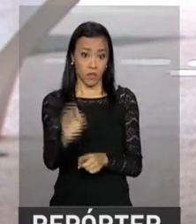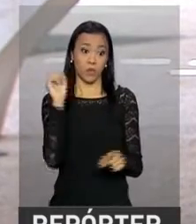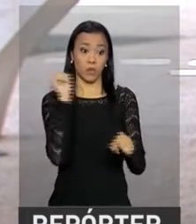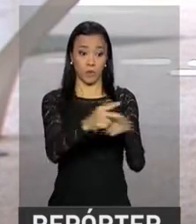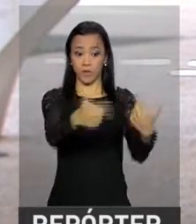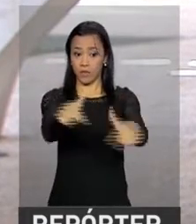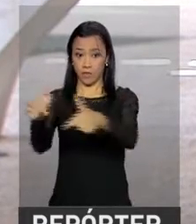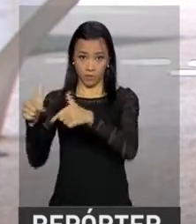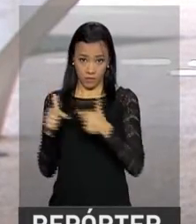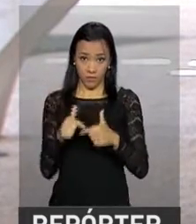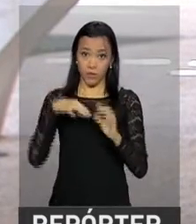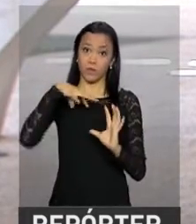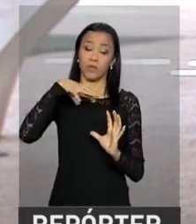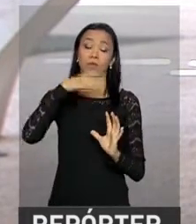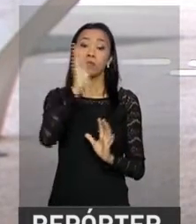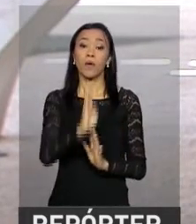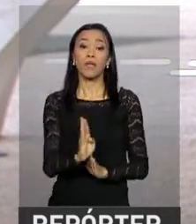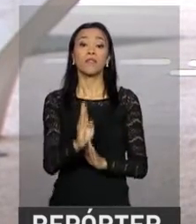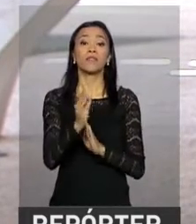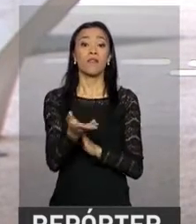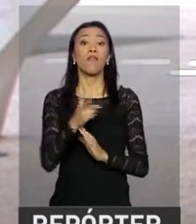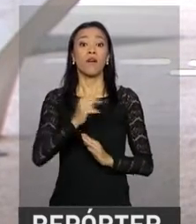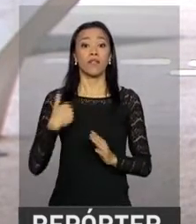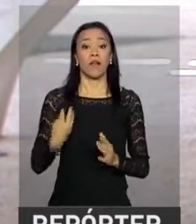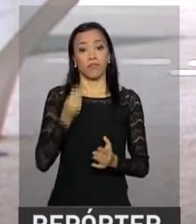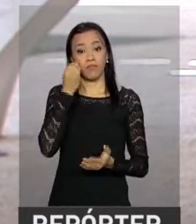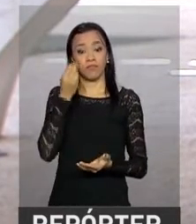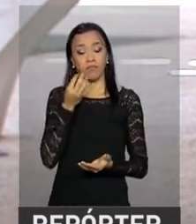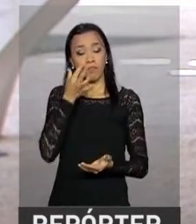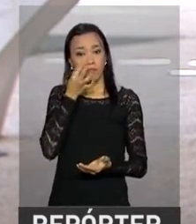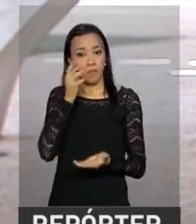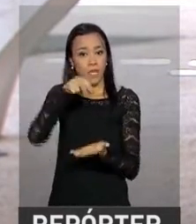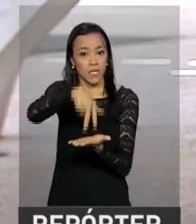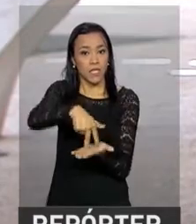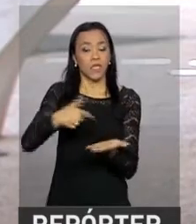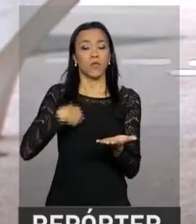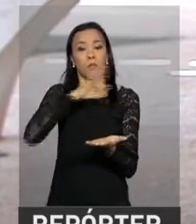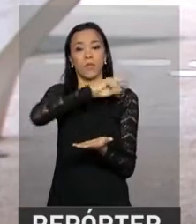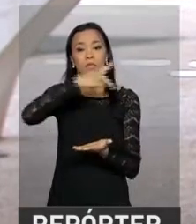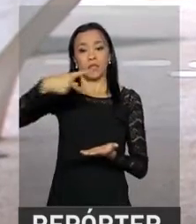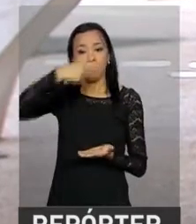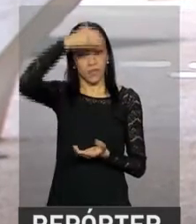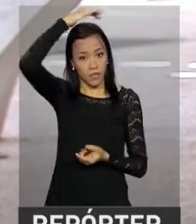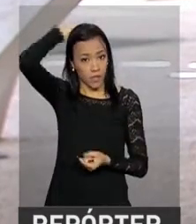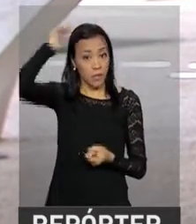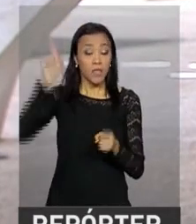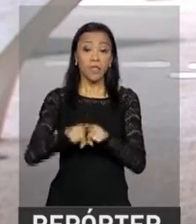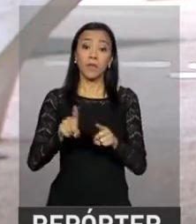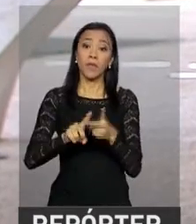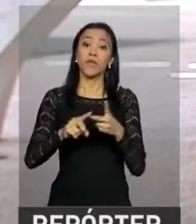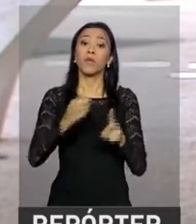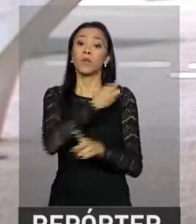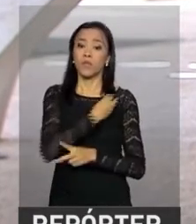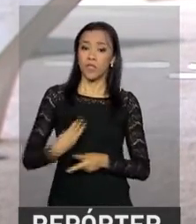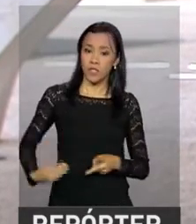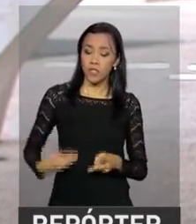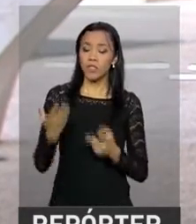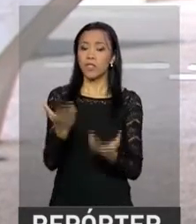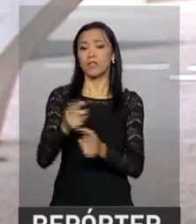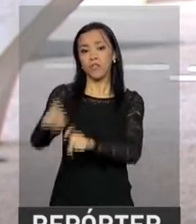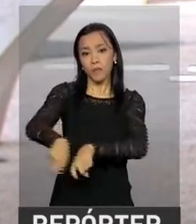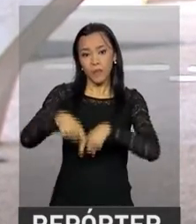gerados no país vão estar presentes no lançamento o presidente em exercício michel temer eo ministro da agricultura pecuária e abastecimento